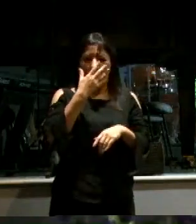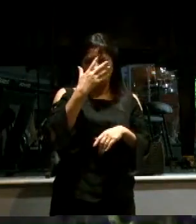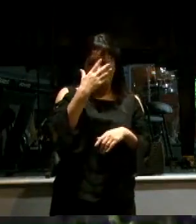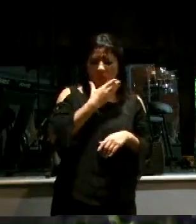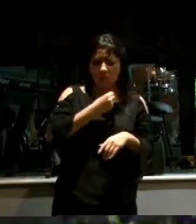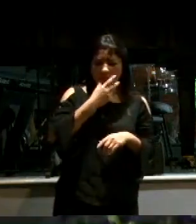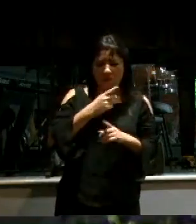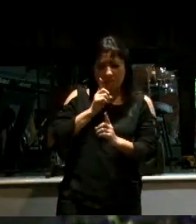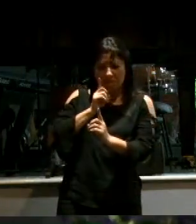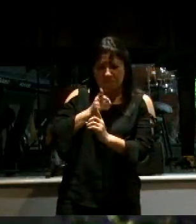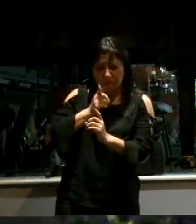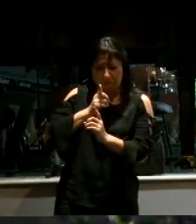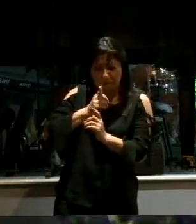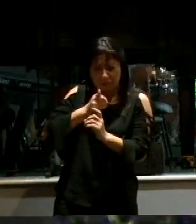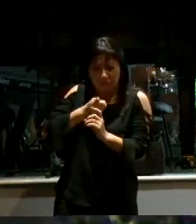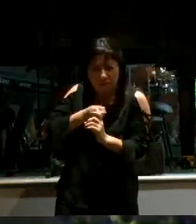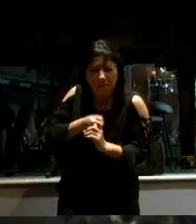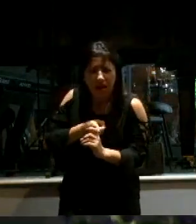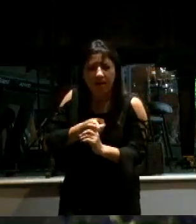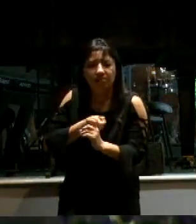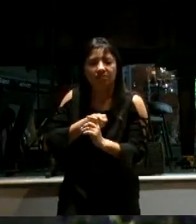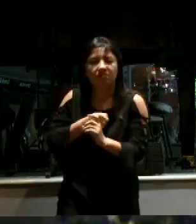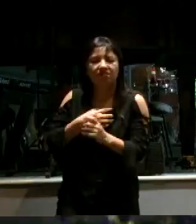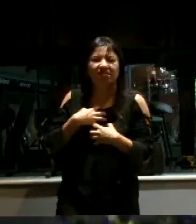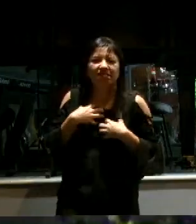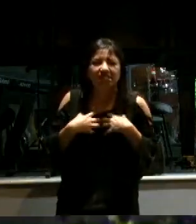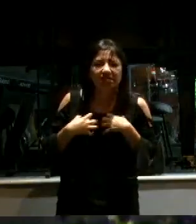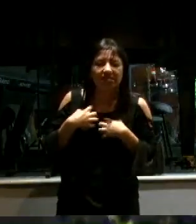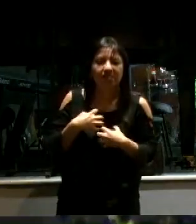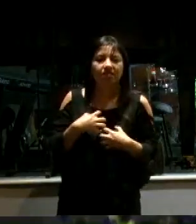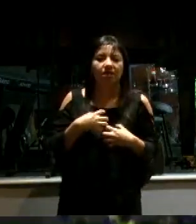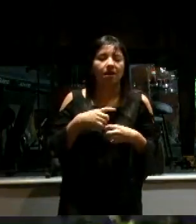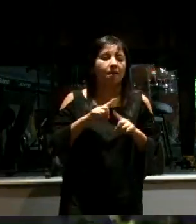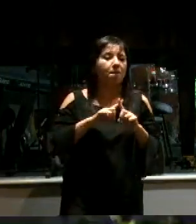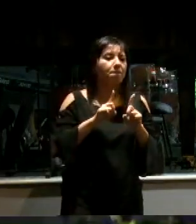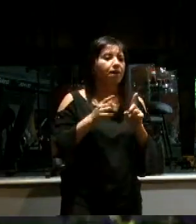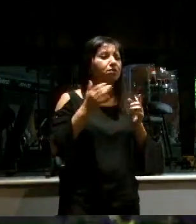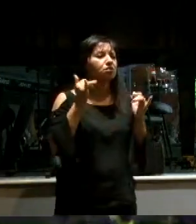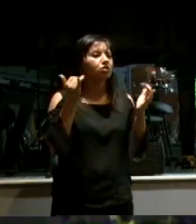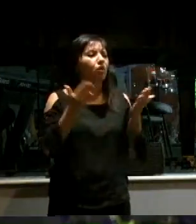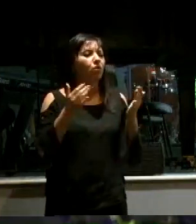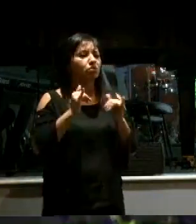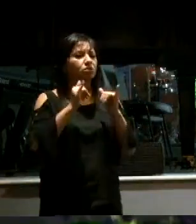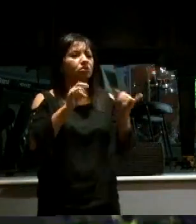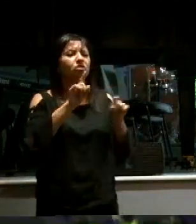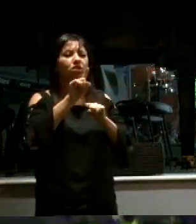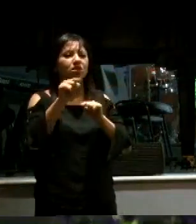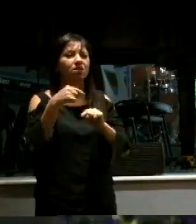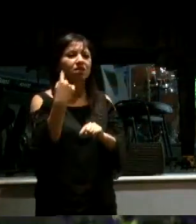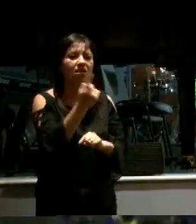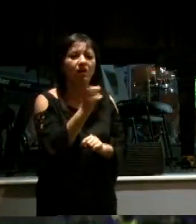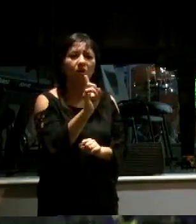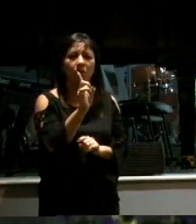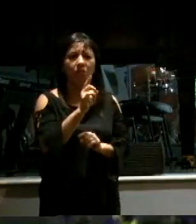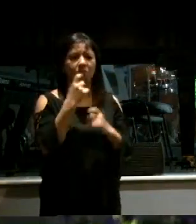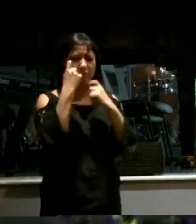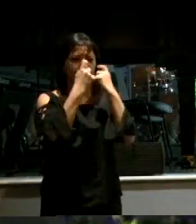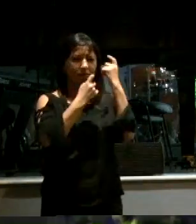coisa, mulherada. Não se preocupe não, que Deus é Deus e Deus gosta dos fracos.